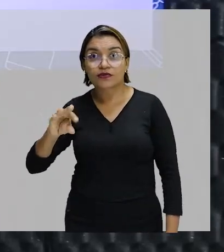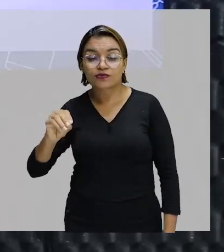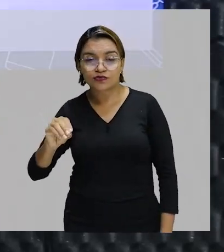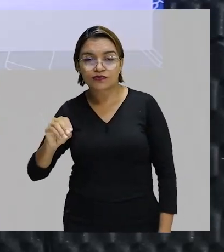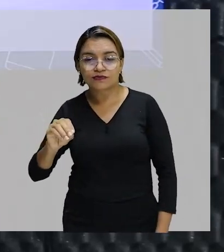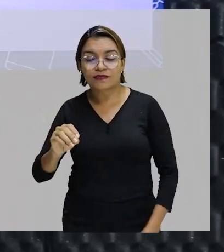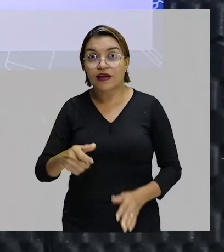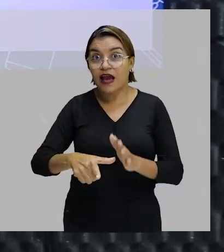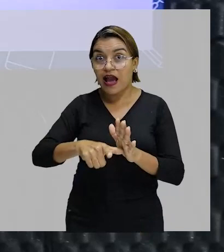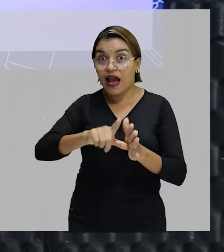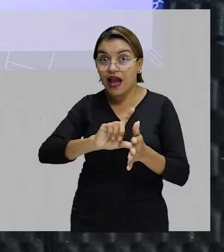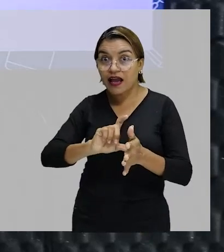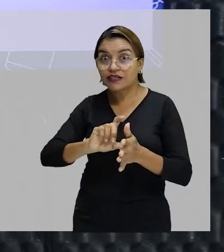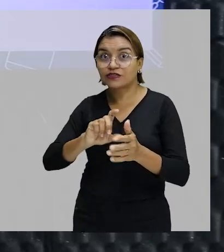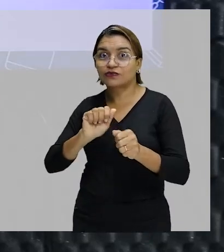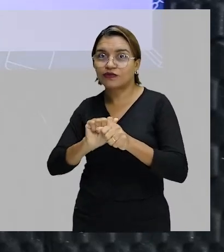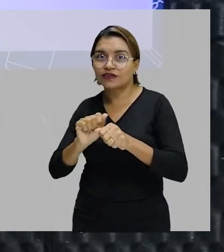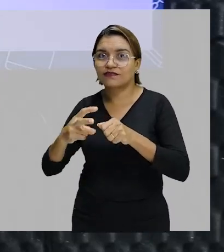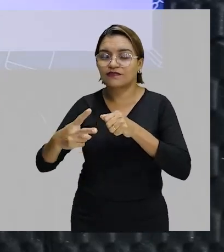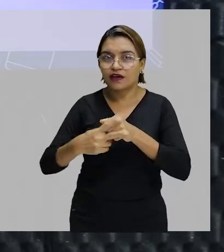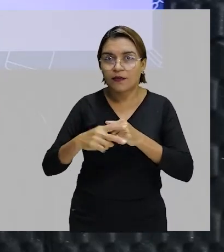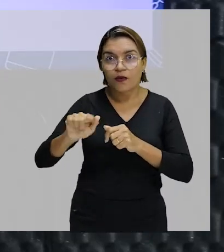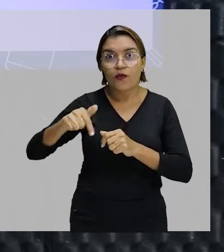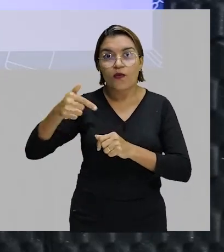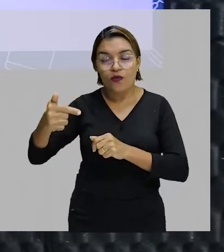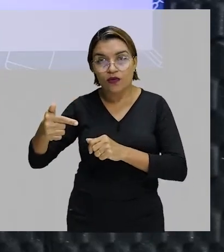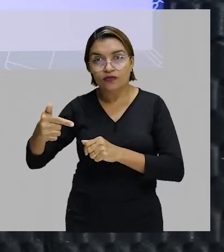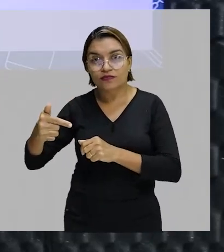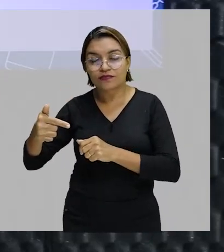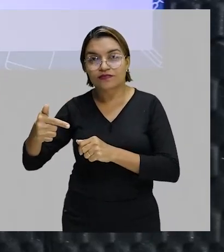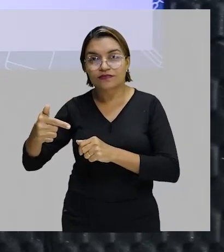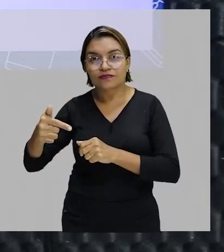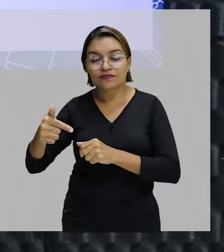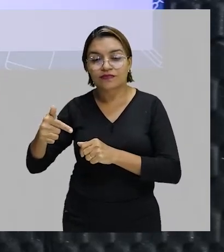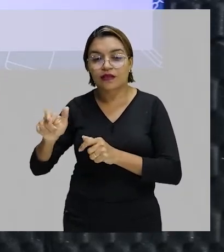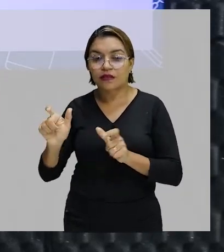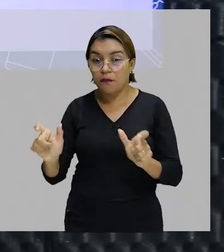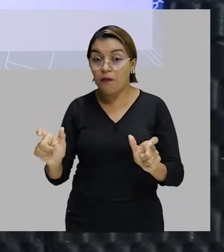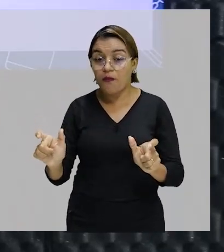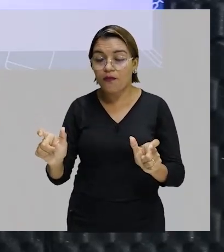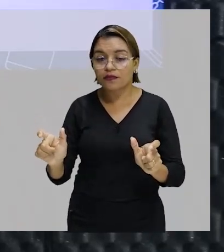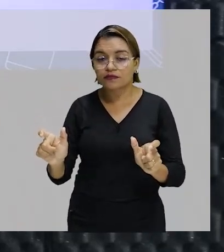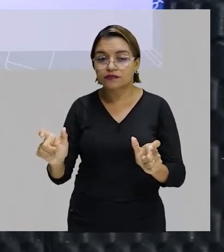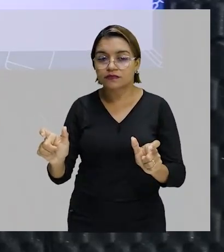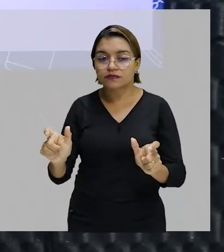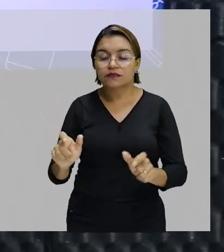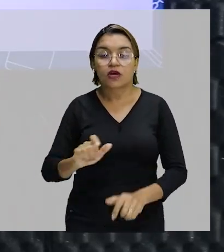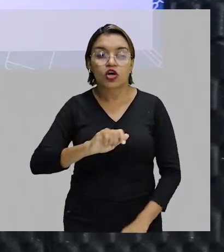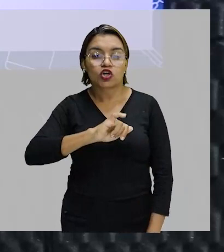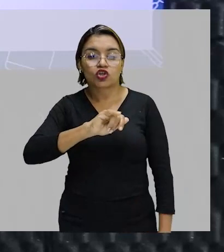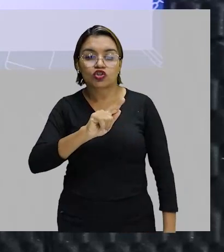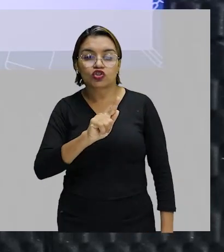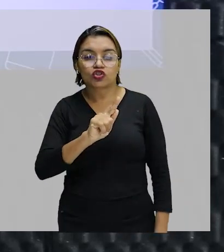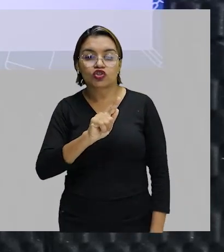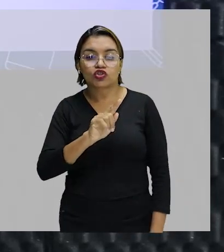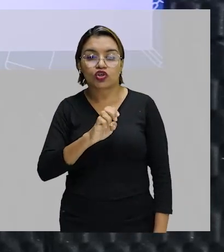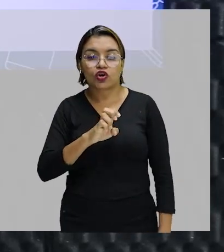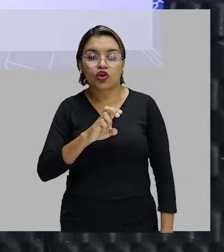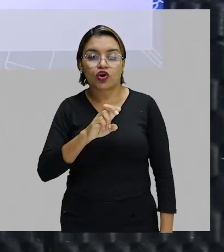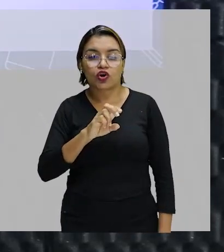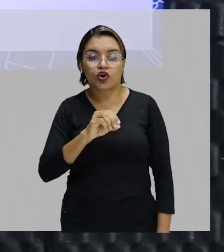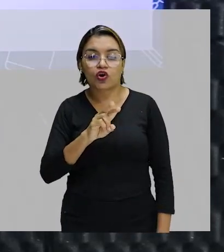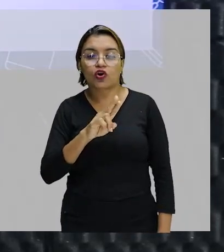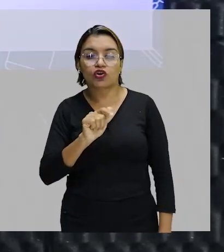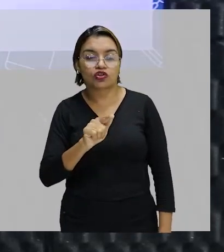depois. George não pode caminhar tão rápido quanto o seu pai. Então,